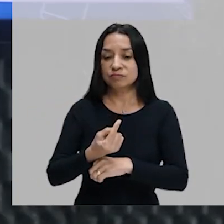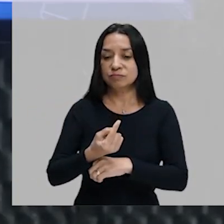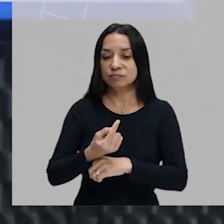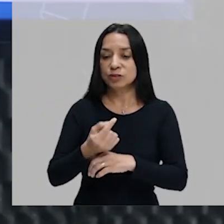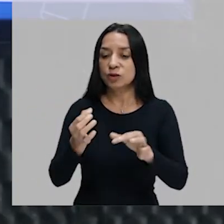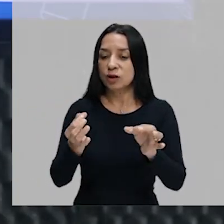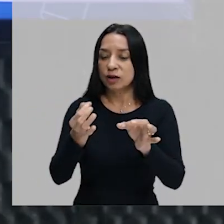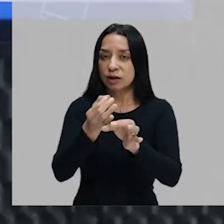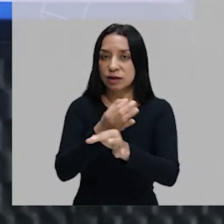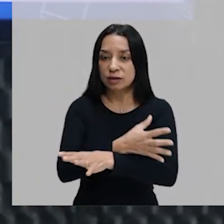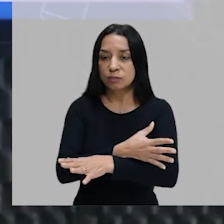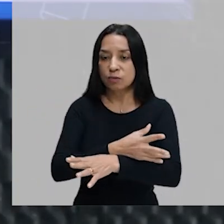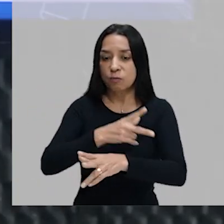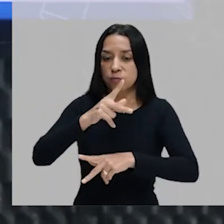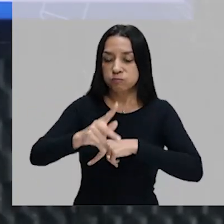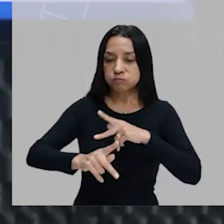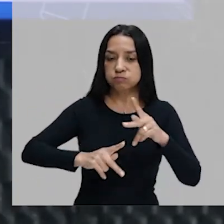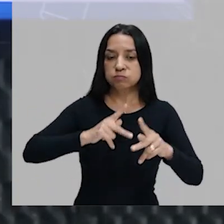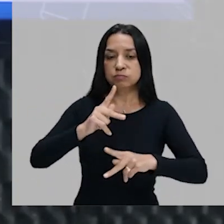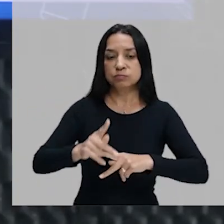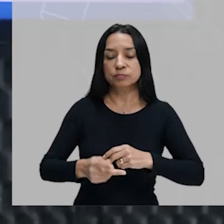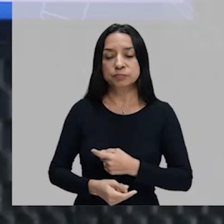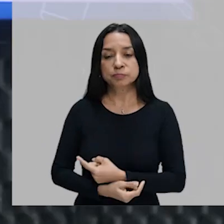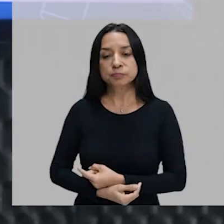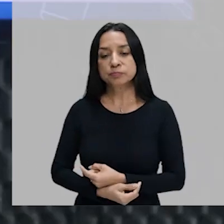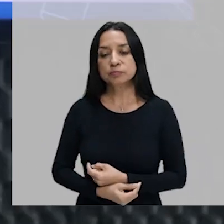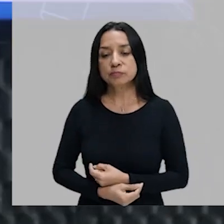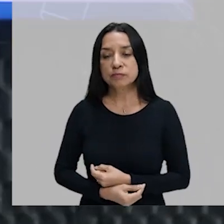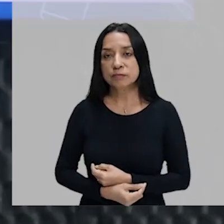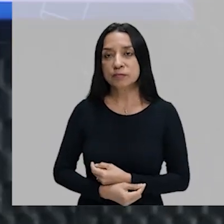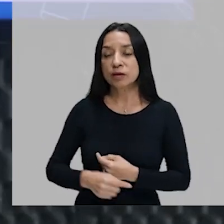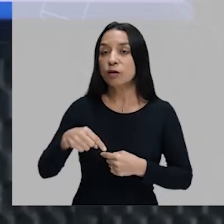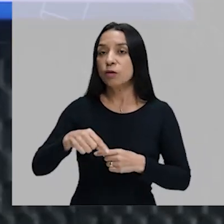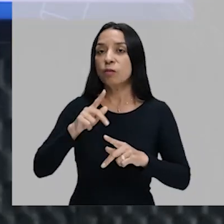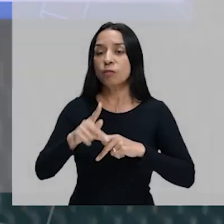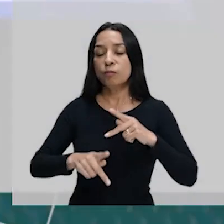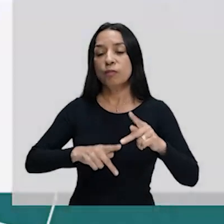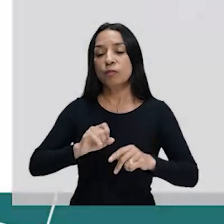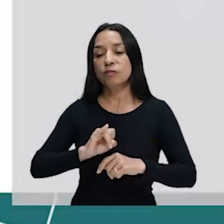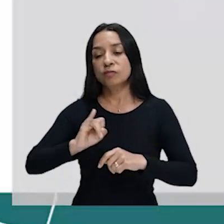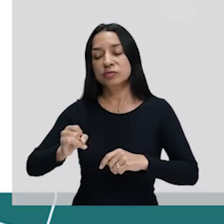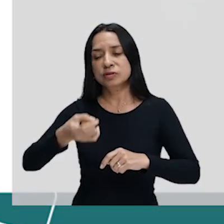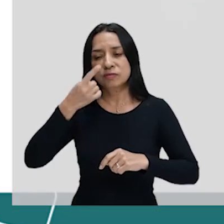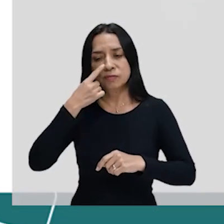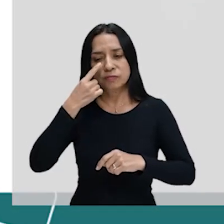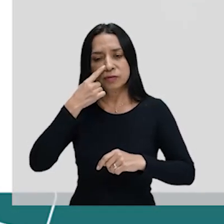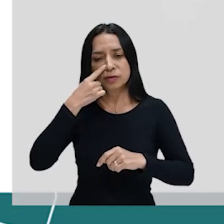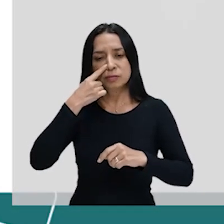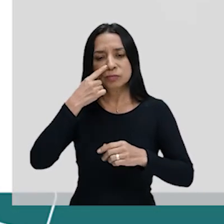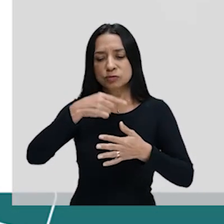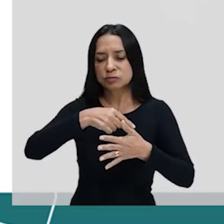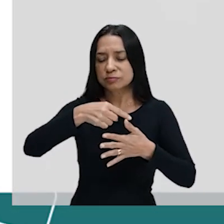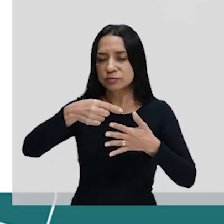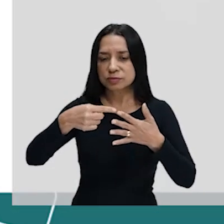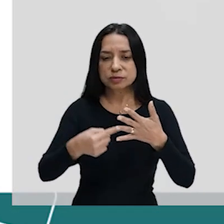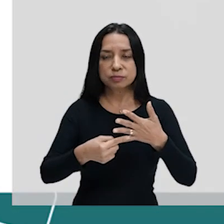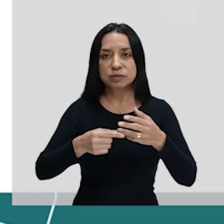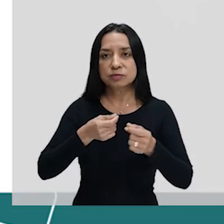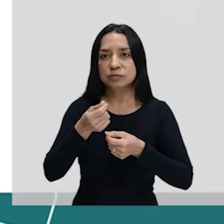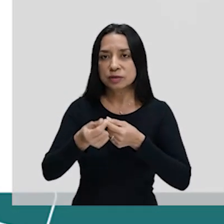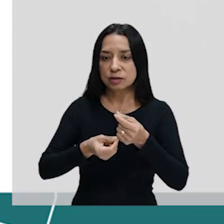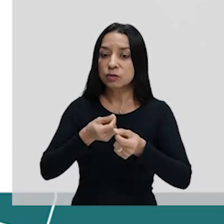evidentemente, dessa civilização. Uma civilização que, se nós analisarmos os aspectos econômicos e